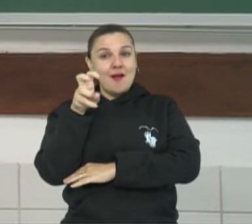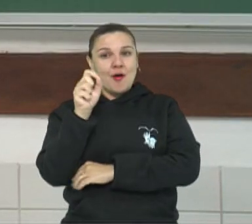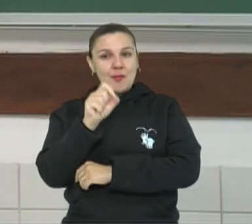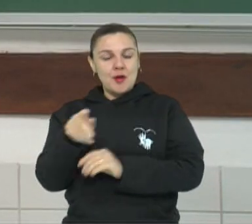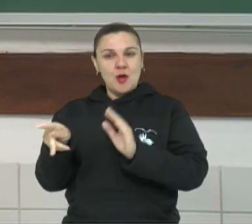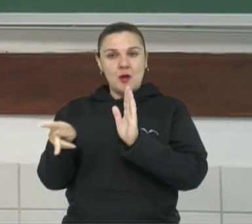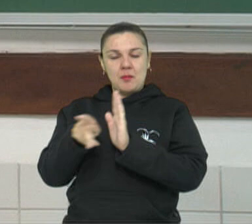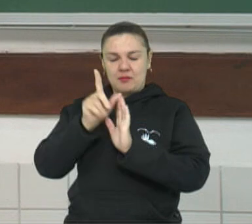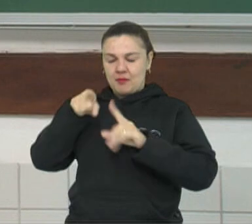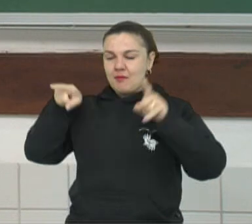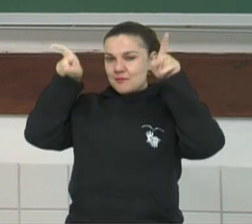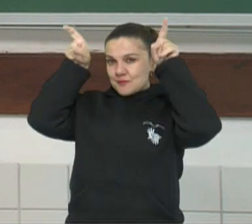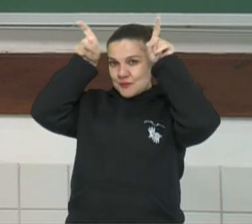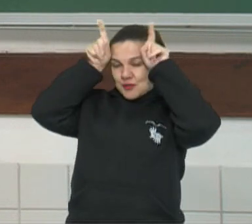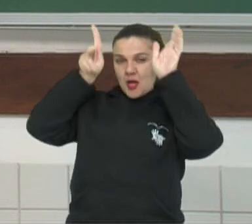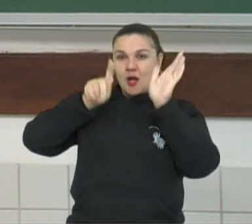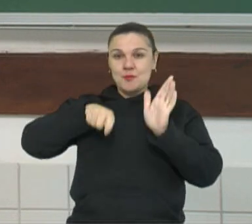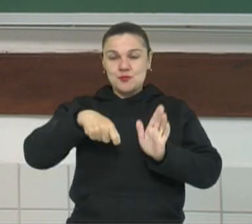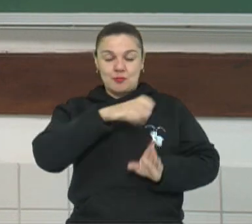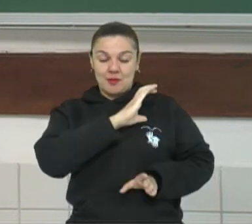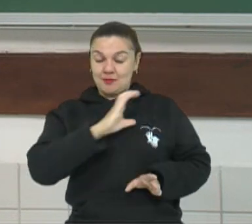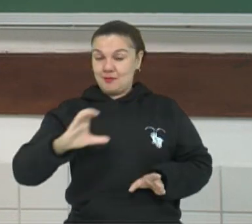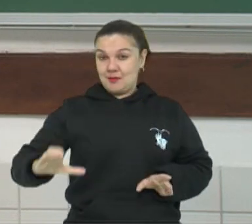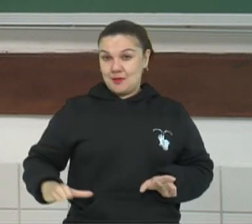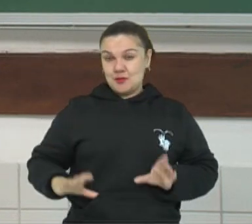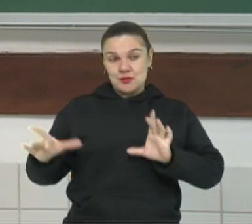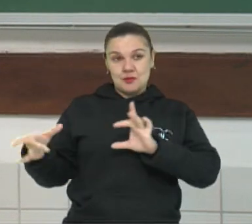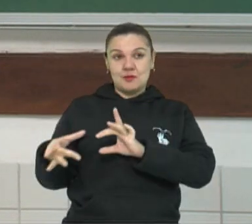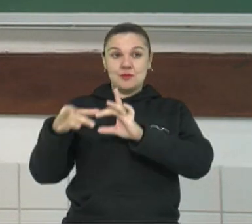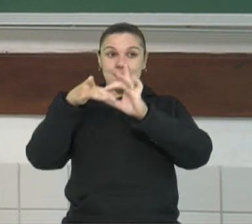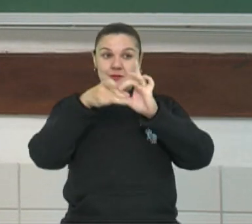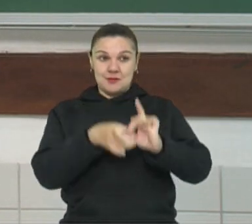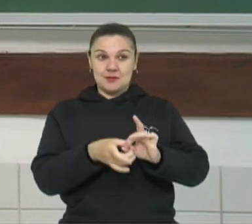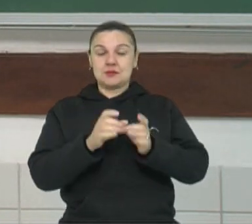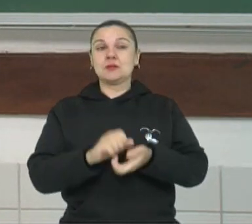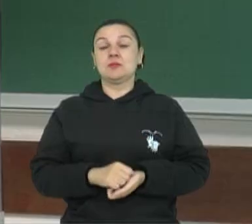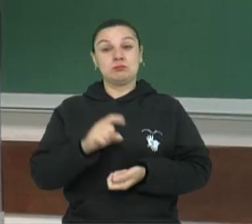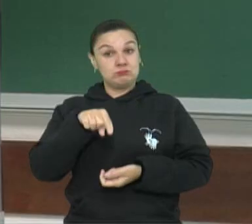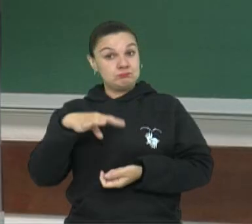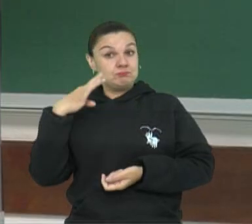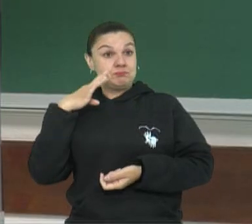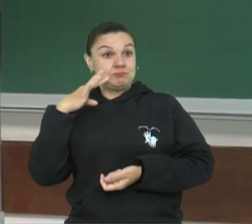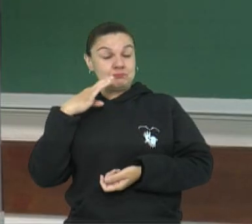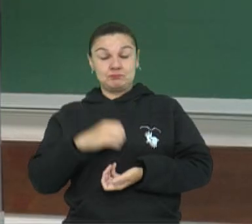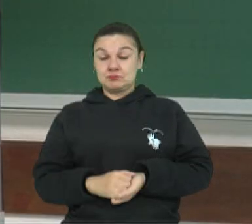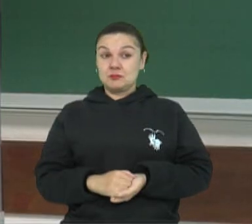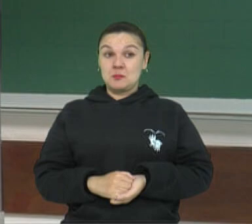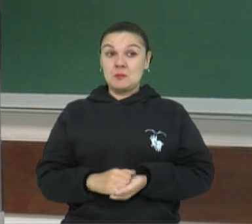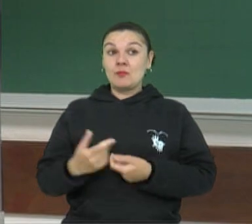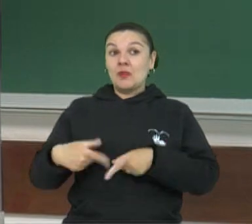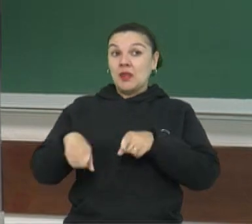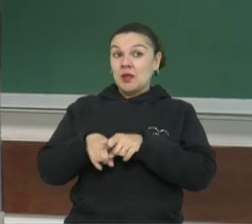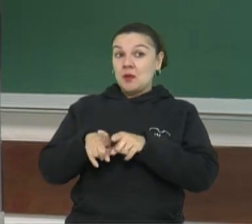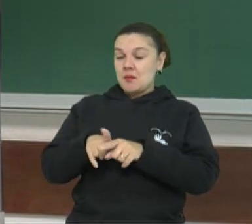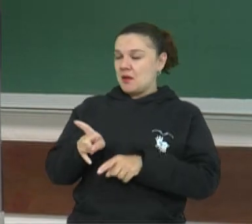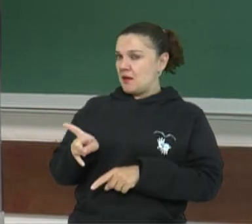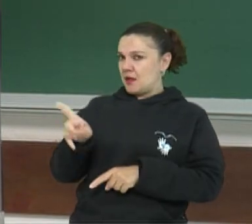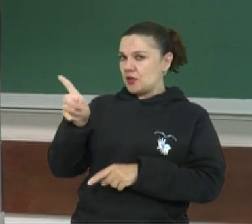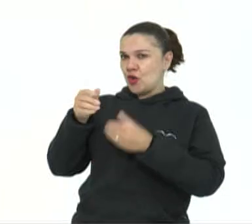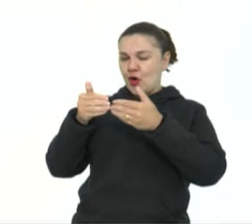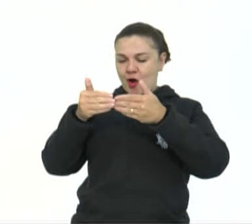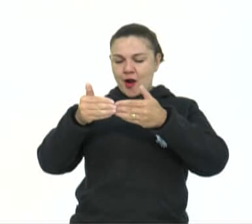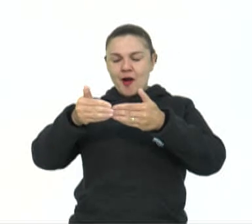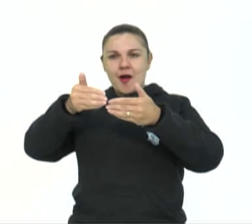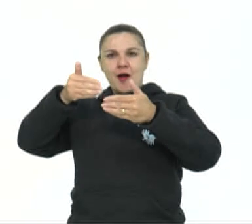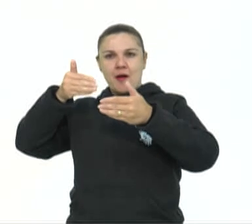o diabo aí nesse contexto do cristianismo. Então, olha só que detalhe interessante. Aqui, mais ao fundo, um